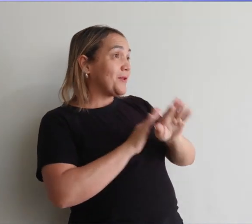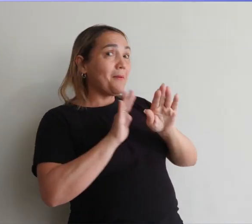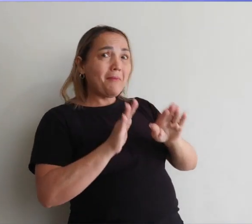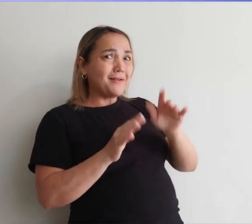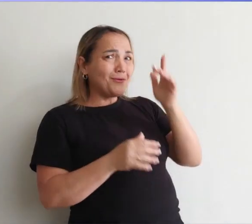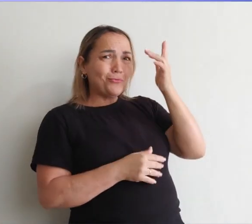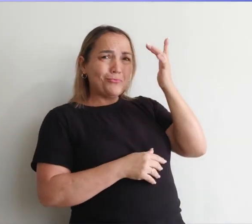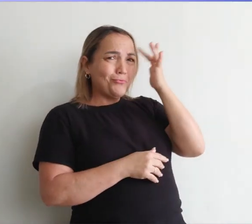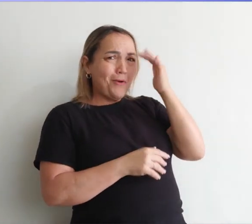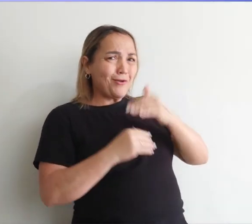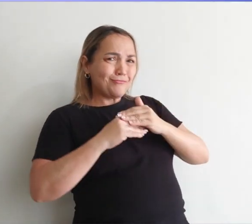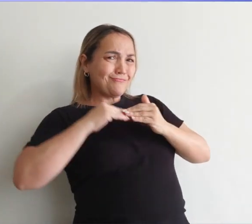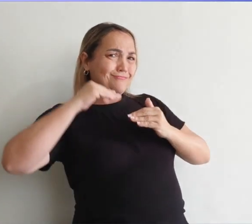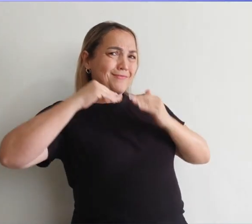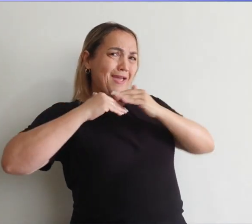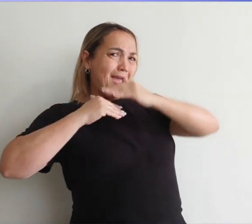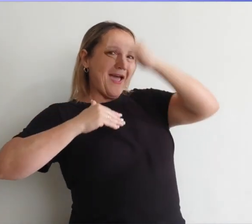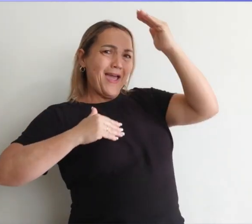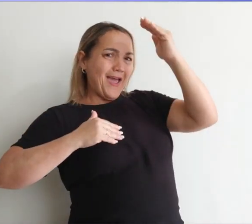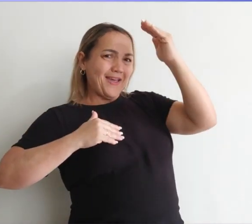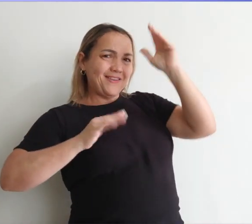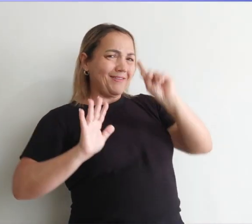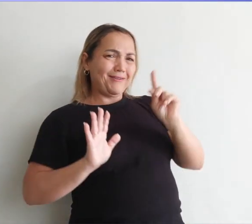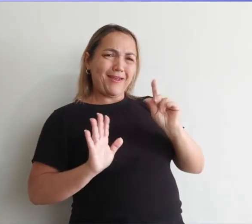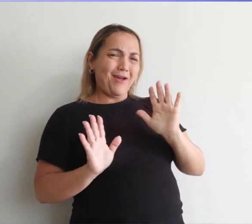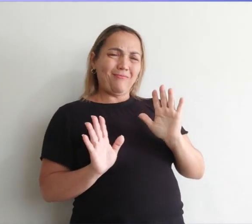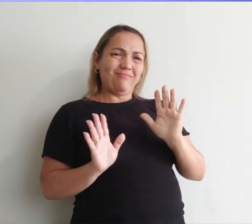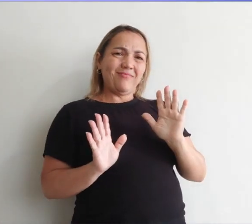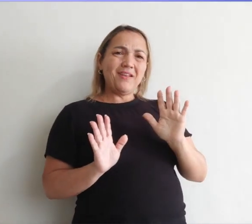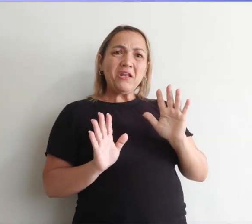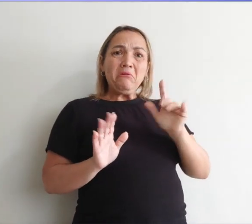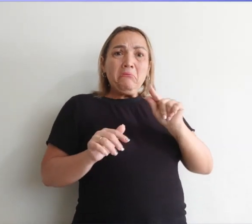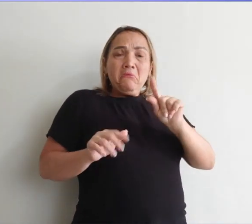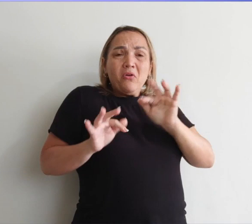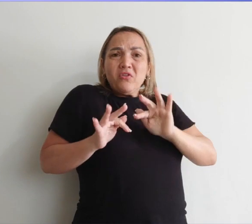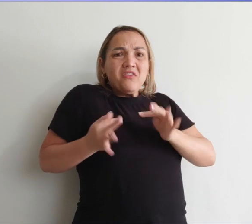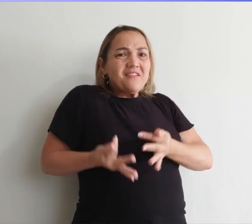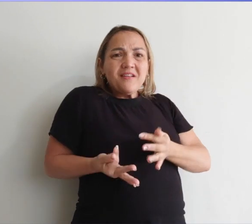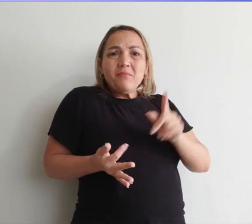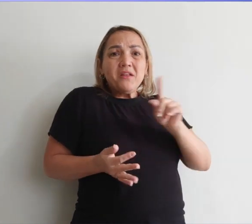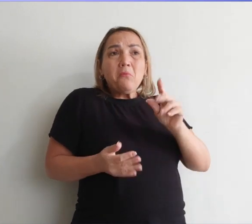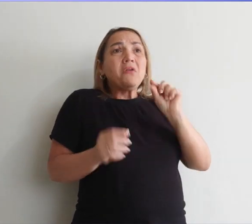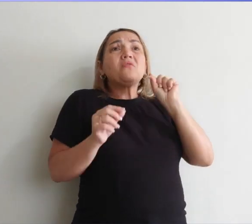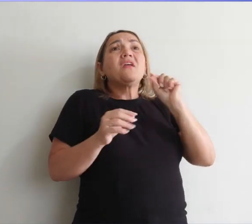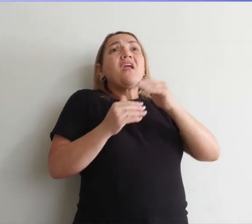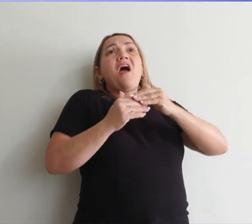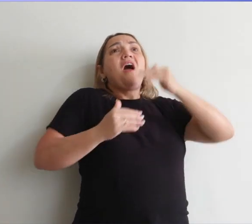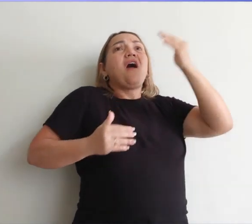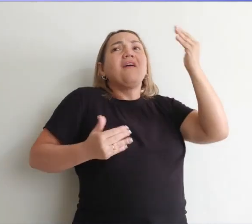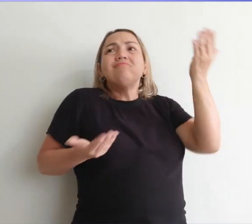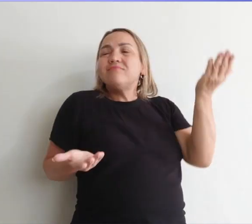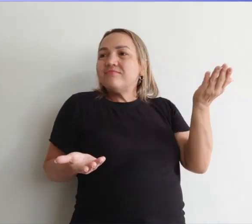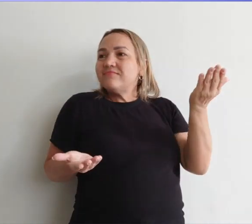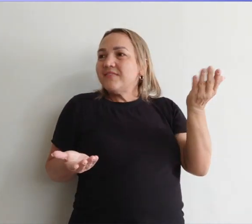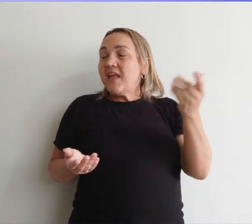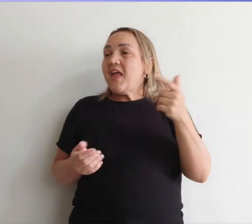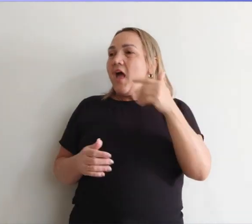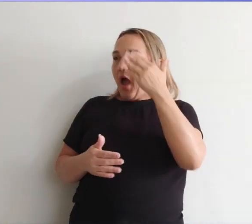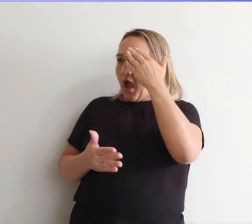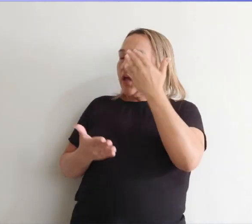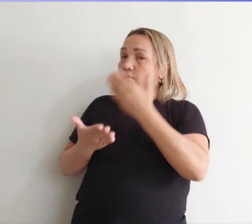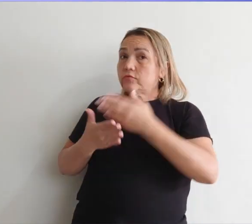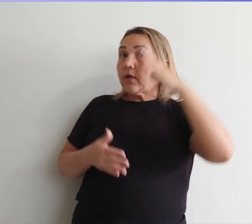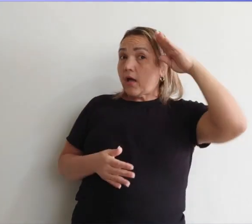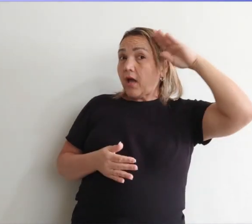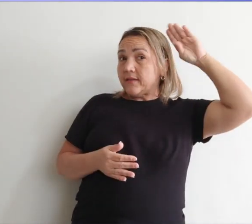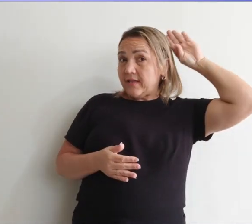eu tenho destaque na área. E não é falsa modéstia. O que seria destaque? Acredito que tanto na